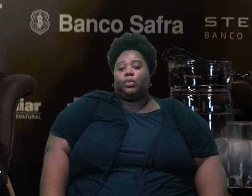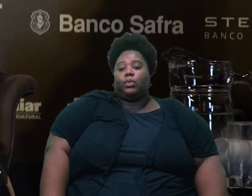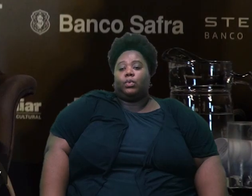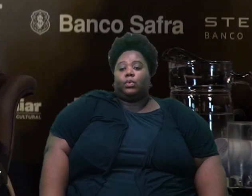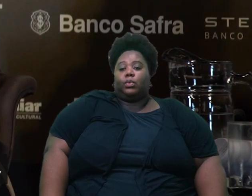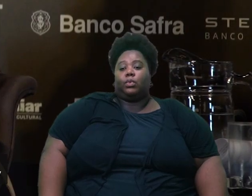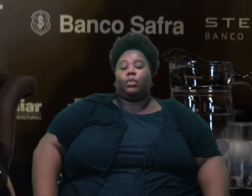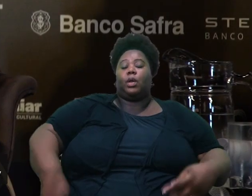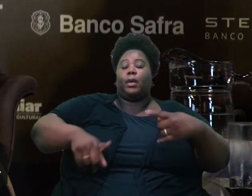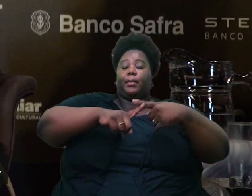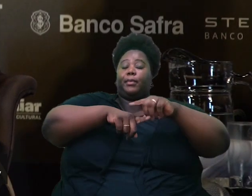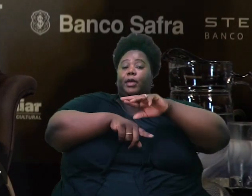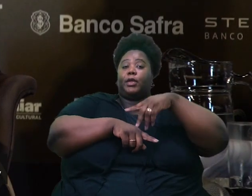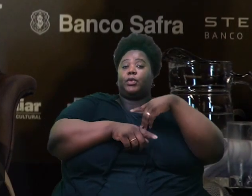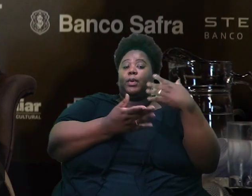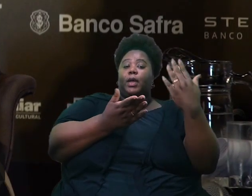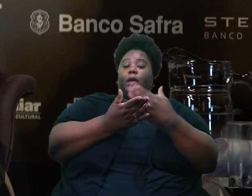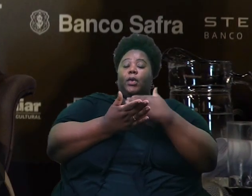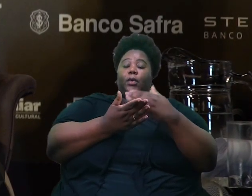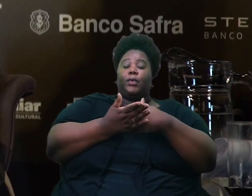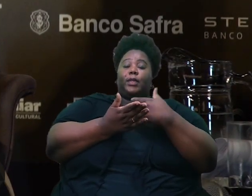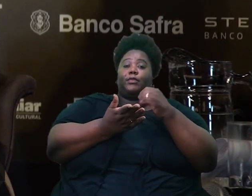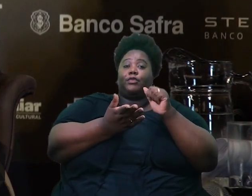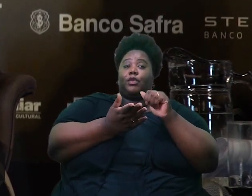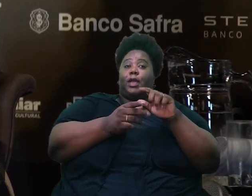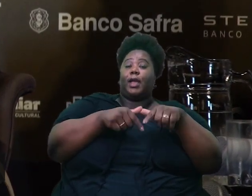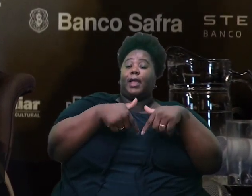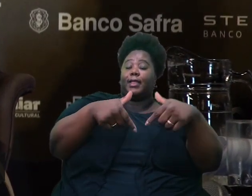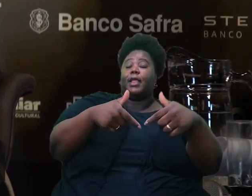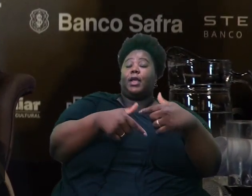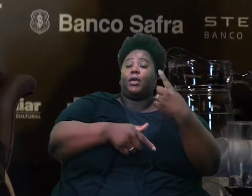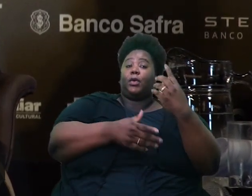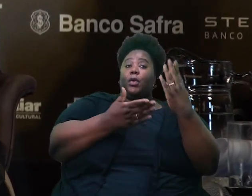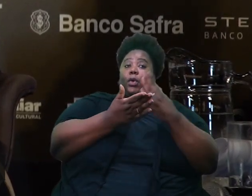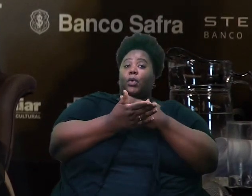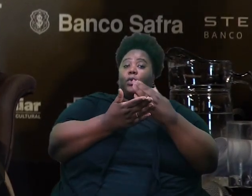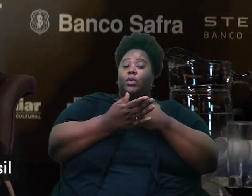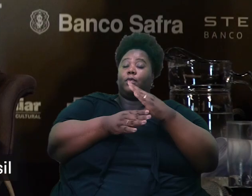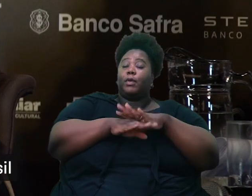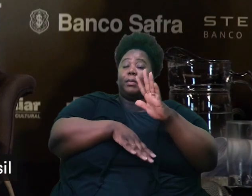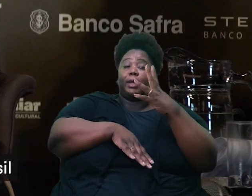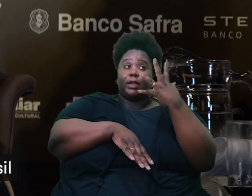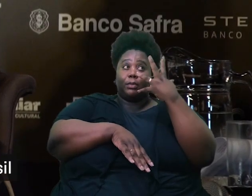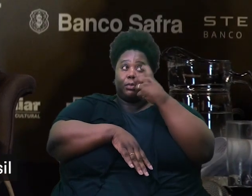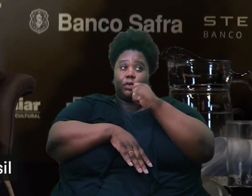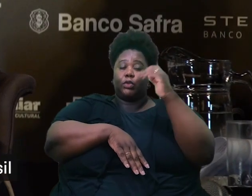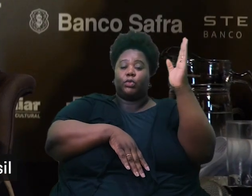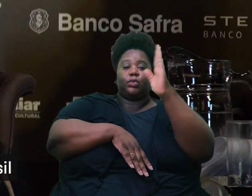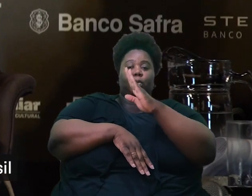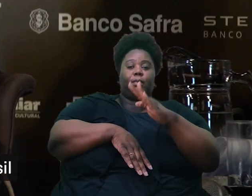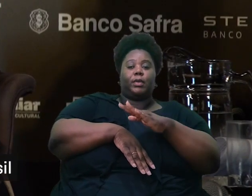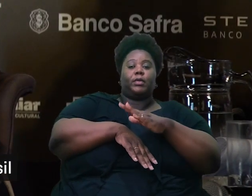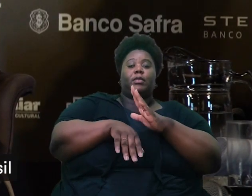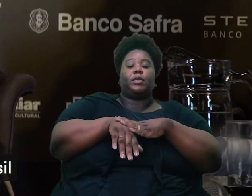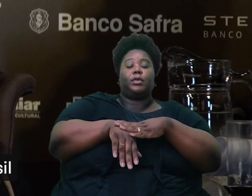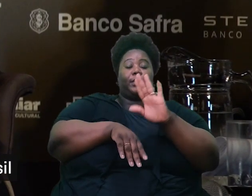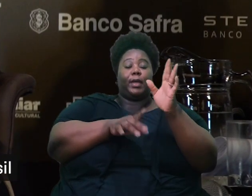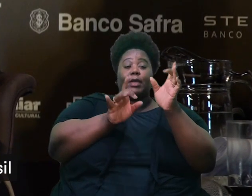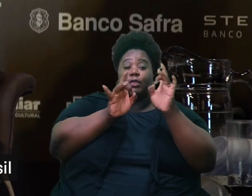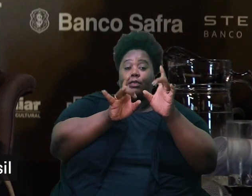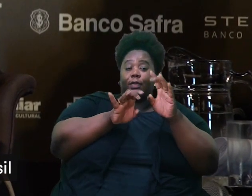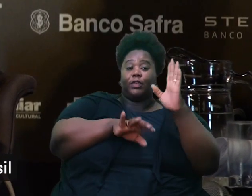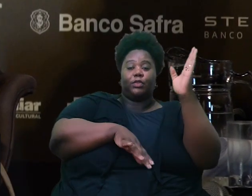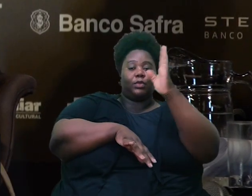um livro de ficção. Quer dizer, um dos livros mais belos do Brasil e mais vendidos